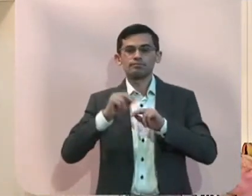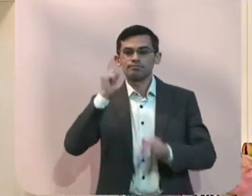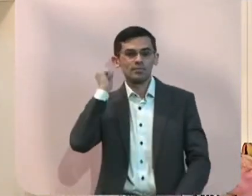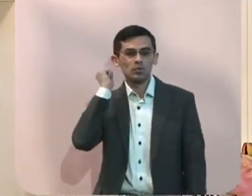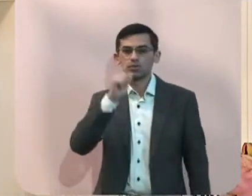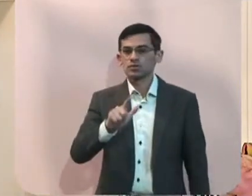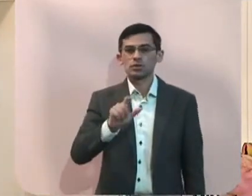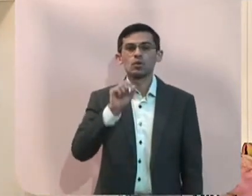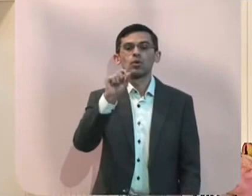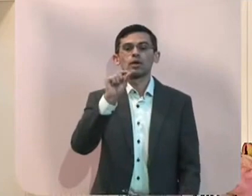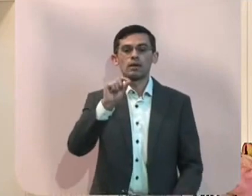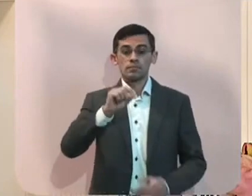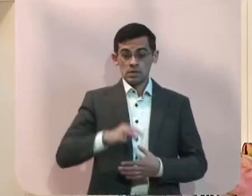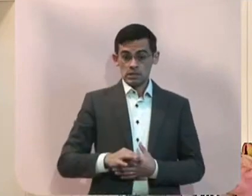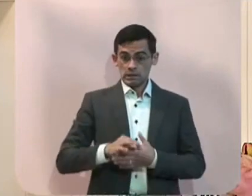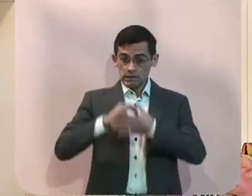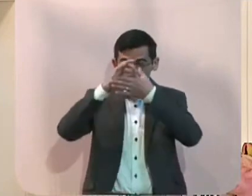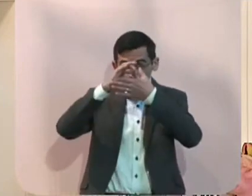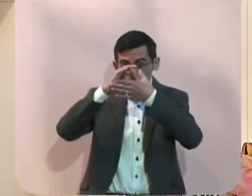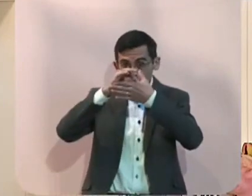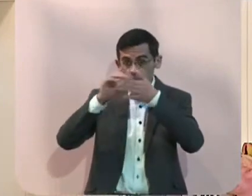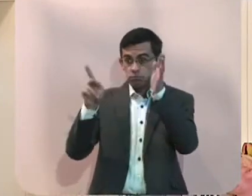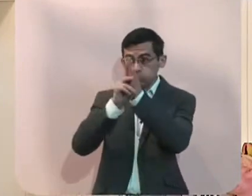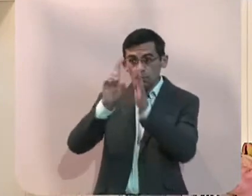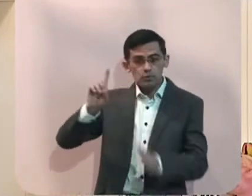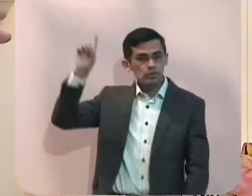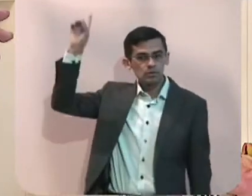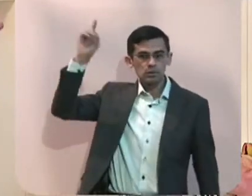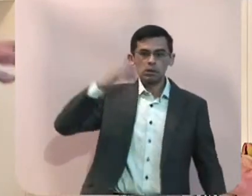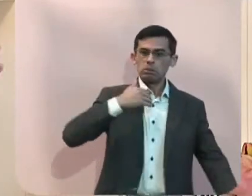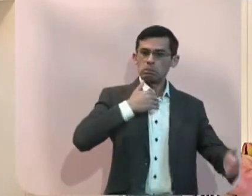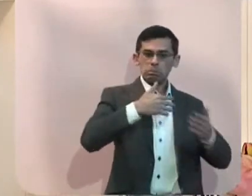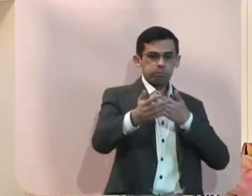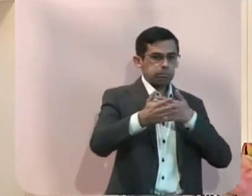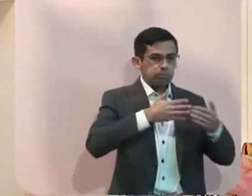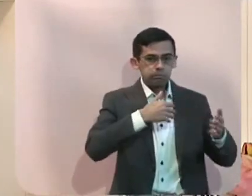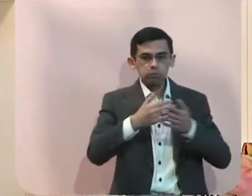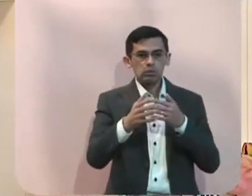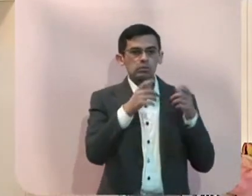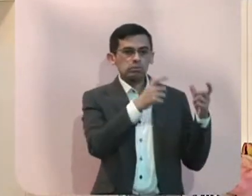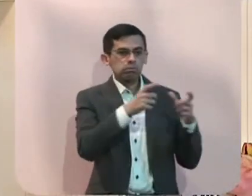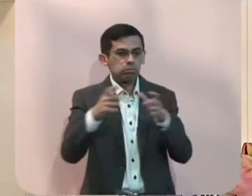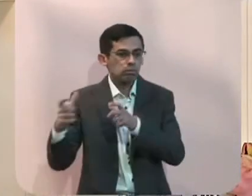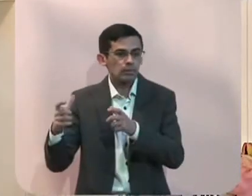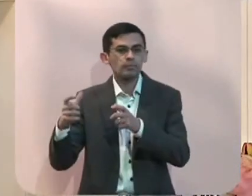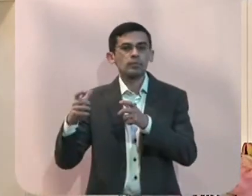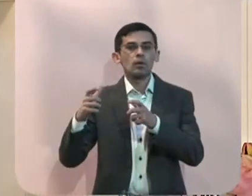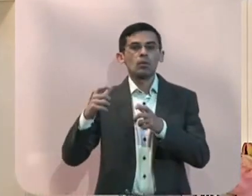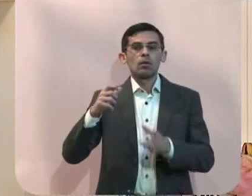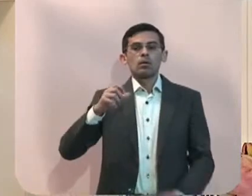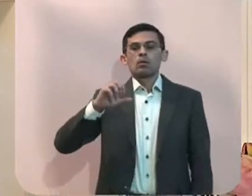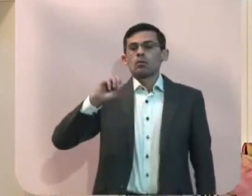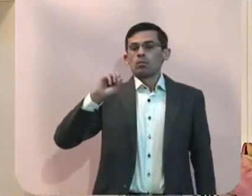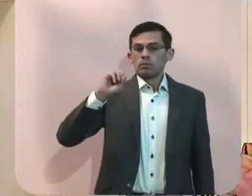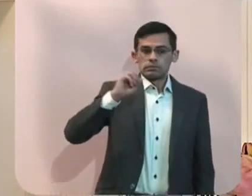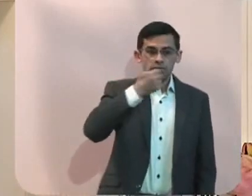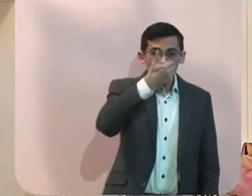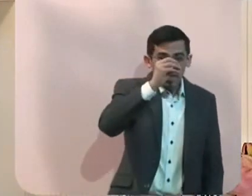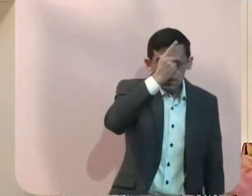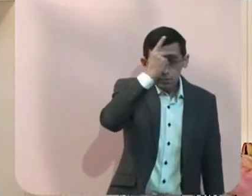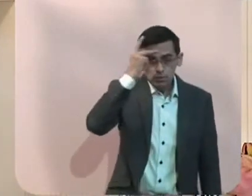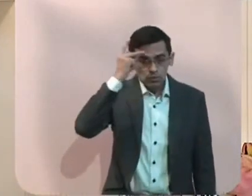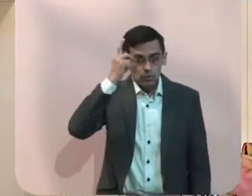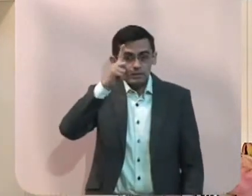ser ministro de Deus, líder do Senhor, não importa no nível de influência de 5, 10, 15, ou 100 mil, ou sei